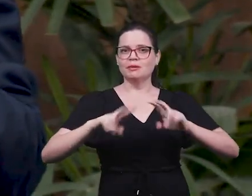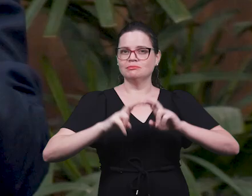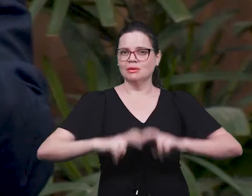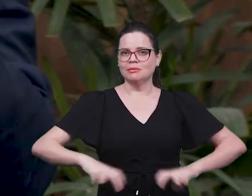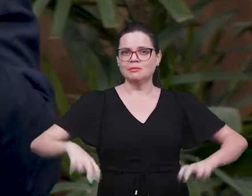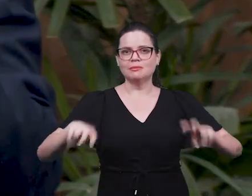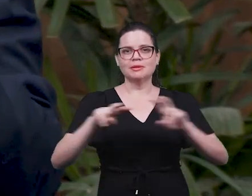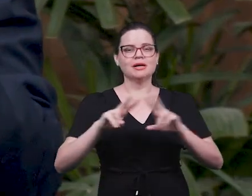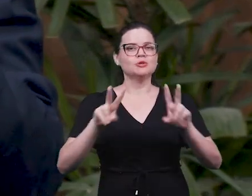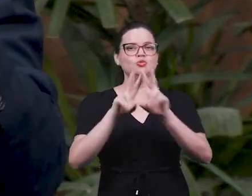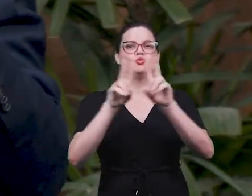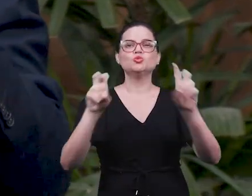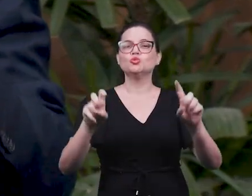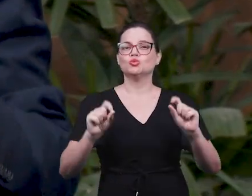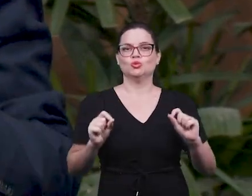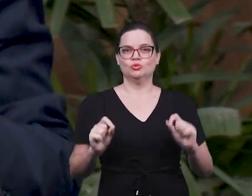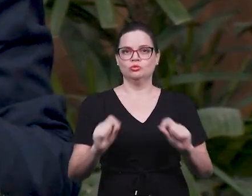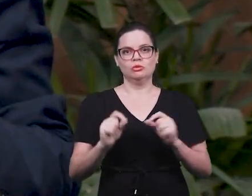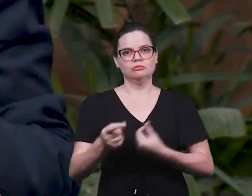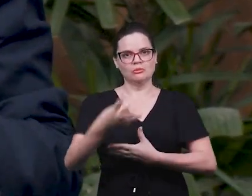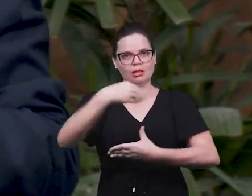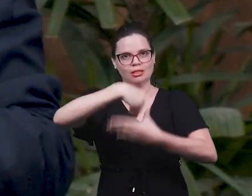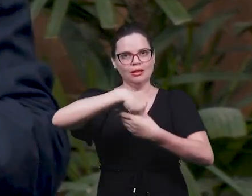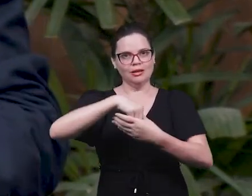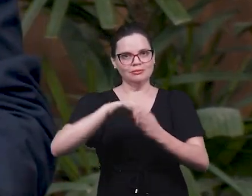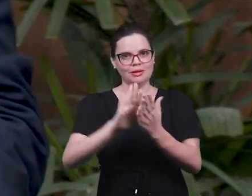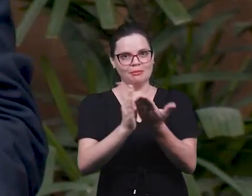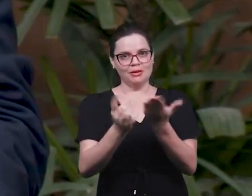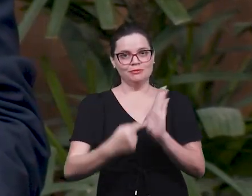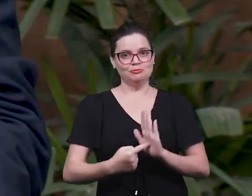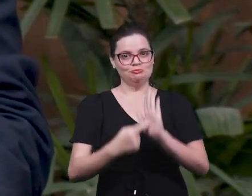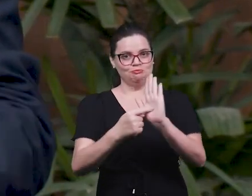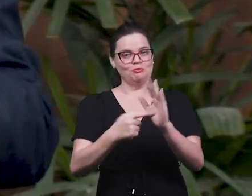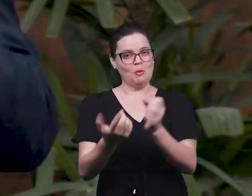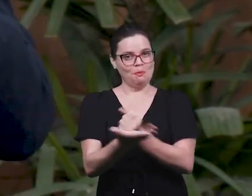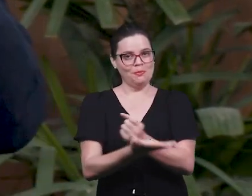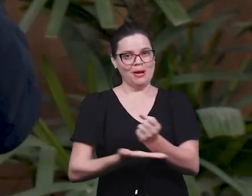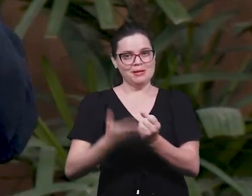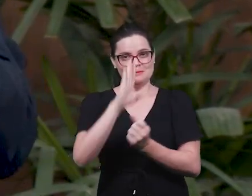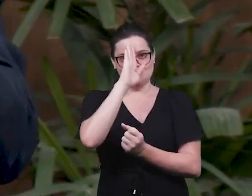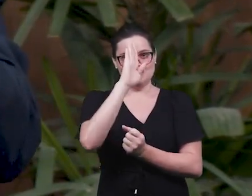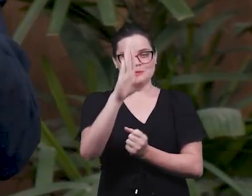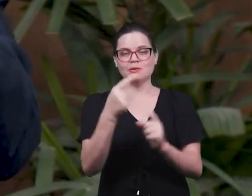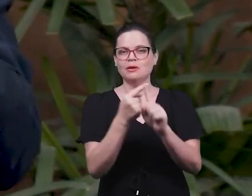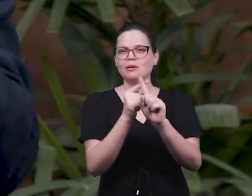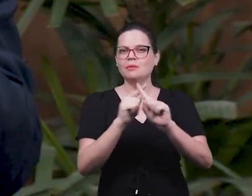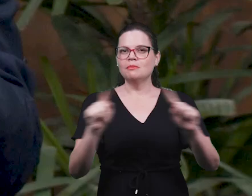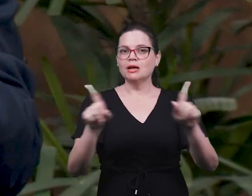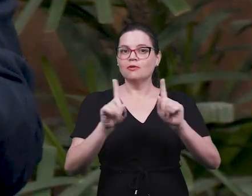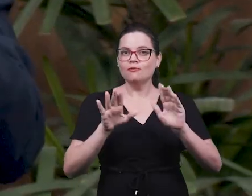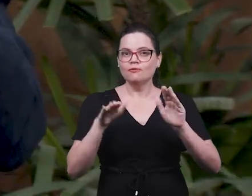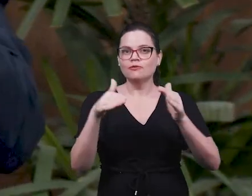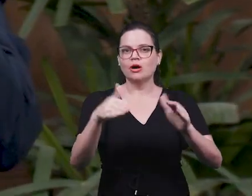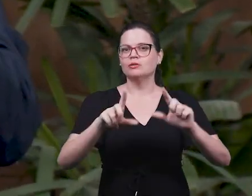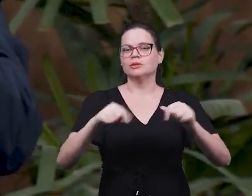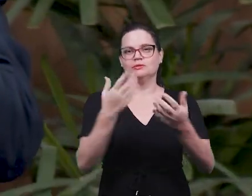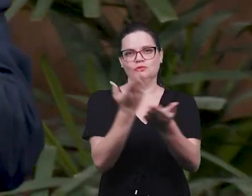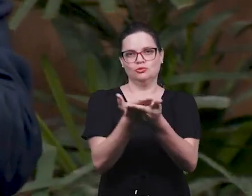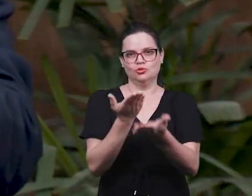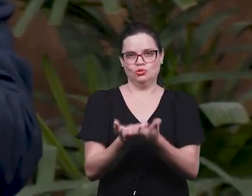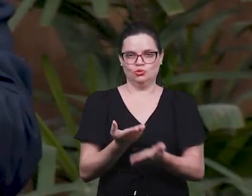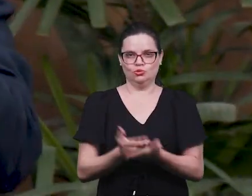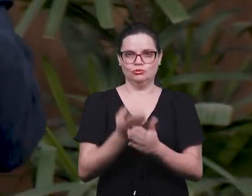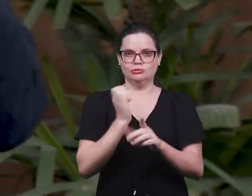assuntos baseados na Palavra de Deus, especialmente nos temas que são tratados na Escola